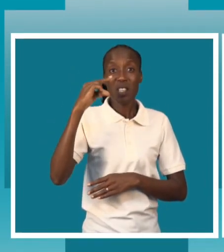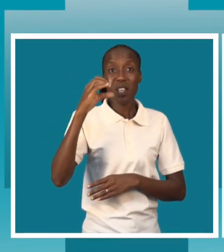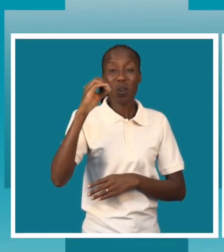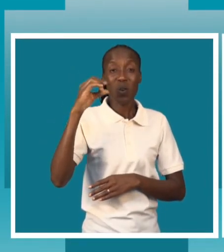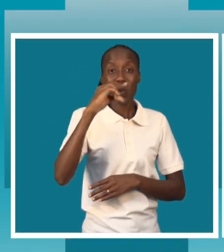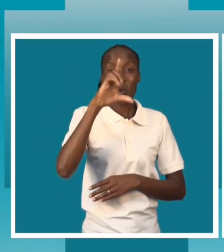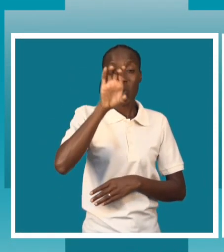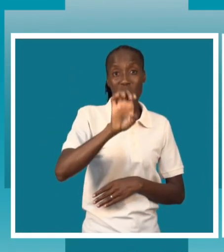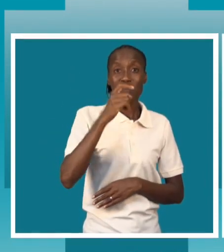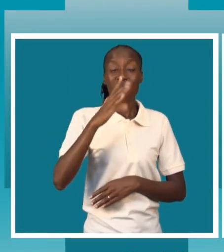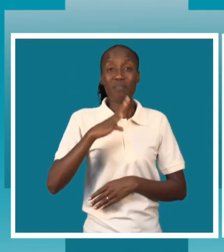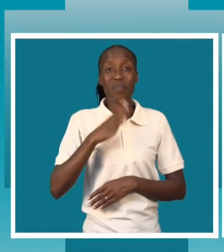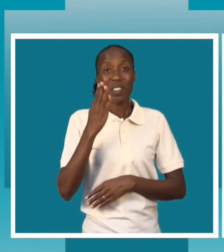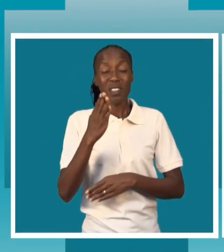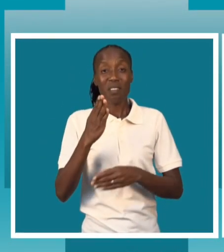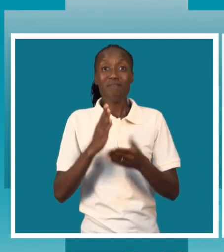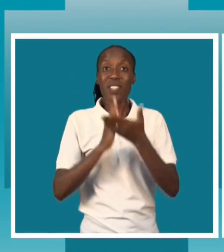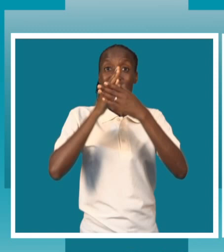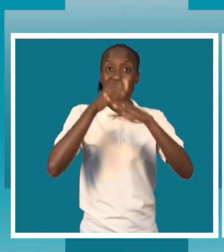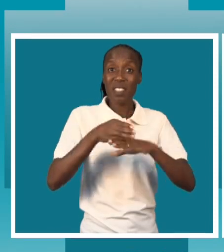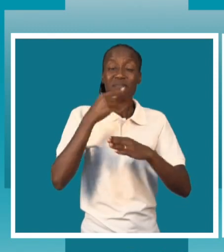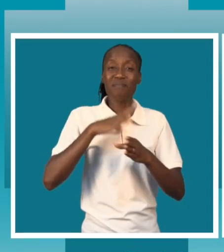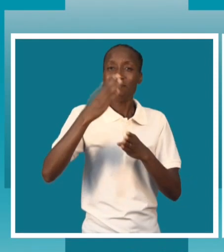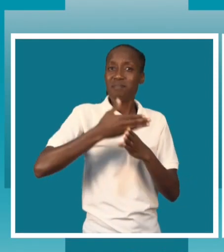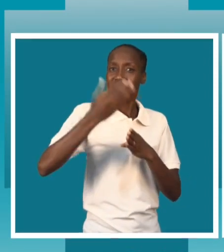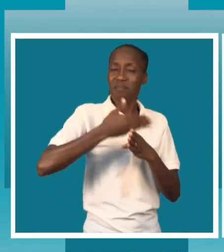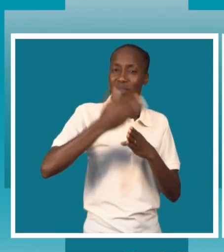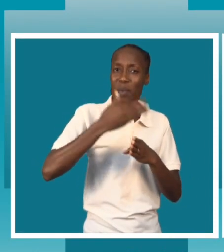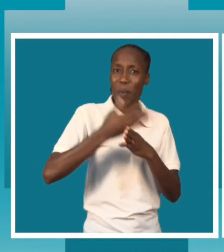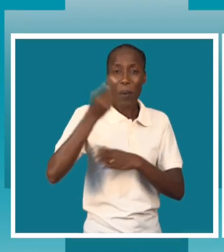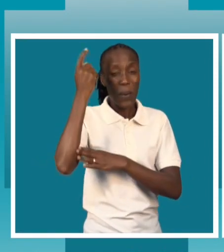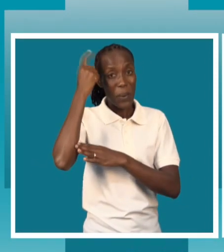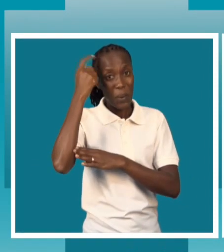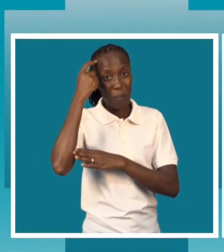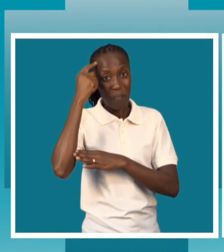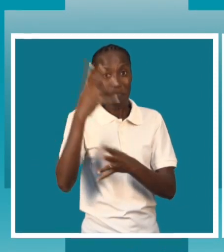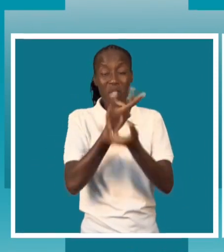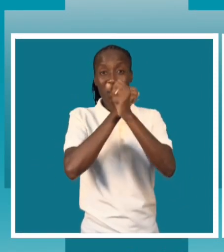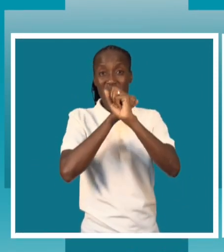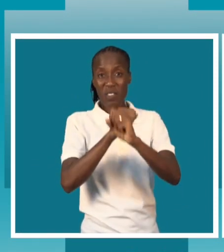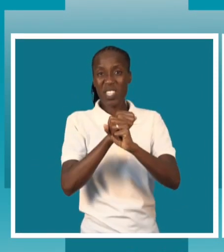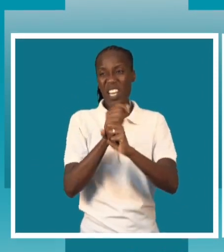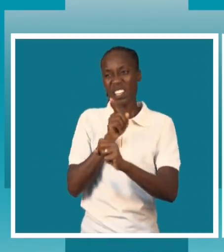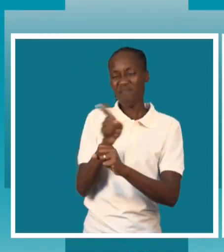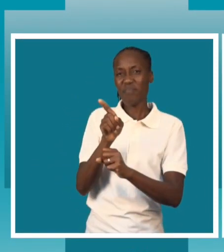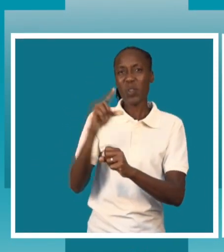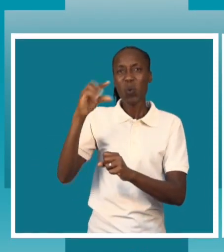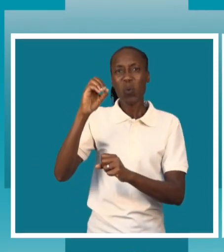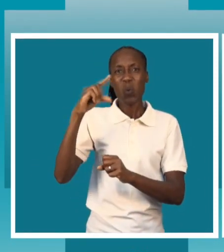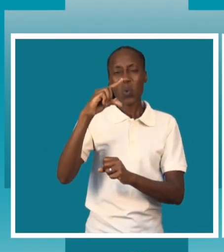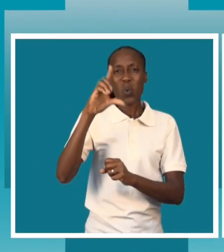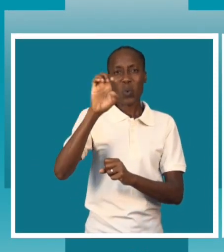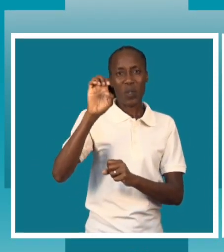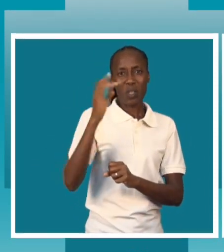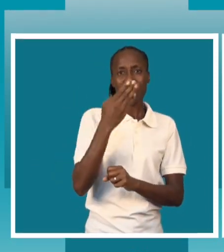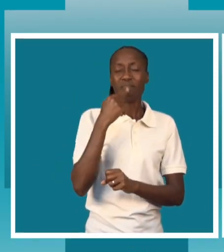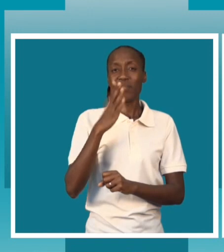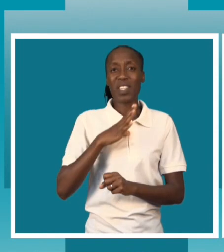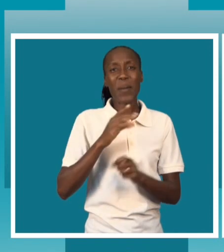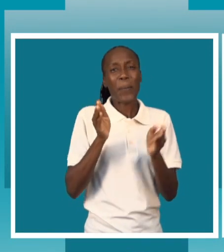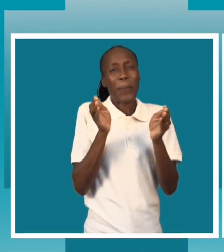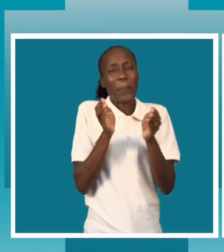básico. O ecólogo avança que existem formas de exercitar o cérebro e evitar o efeito Google. Então, são pequenos